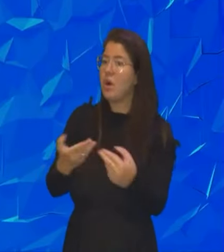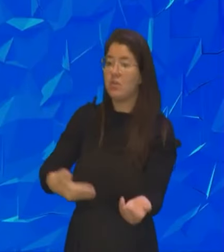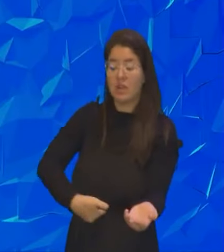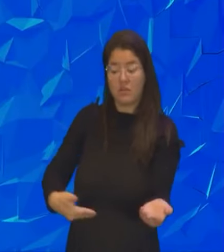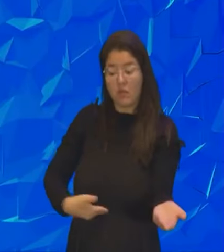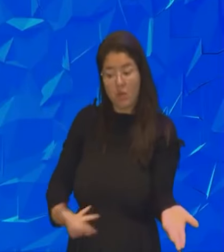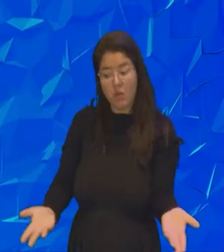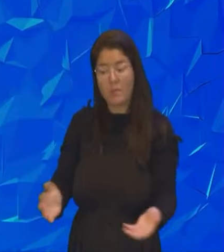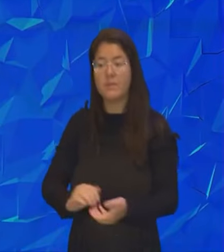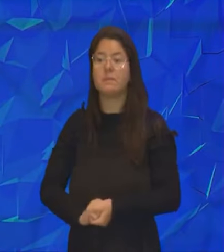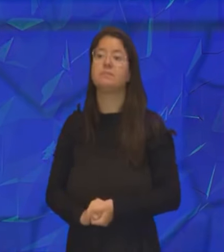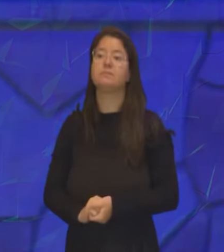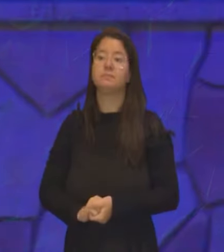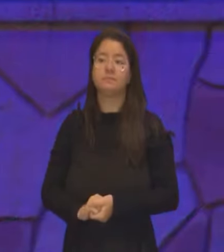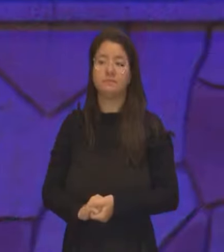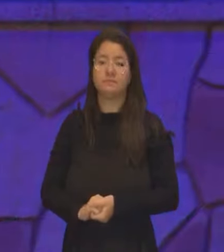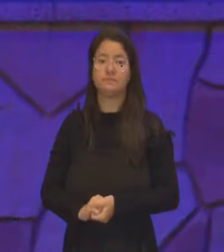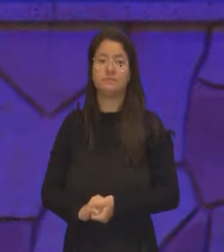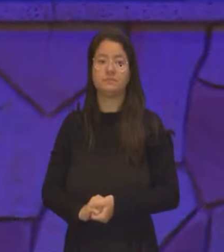fome.